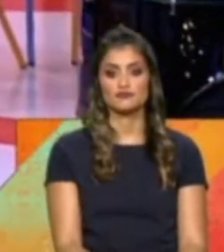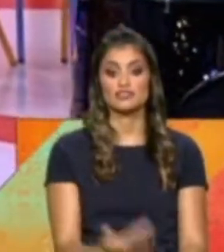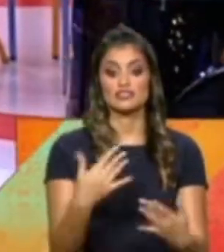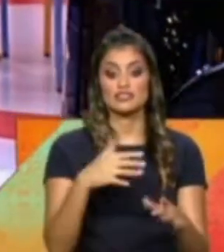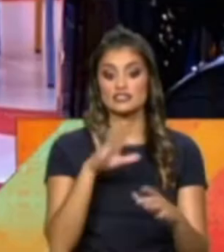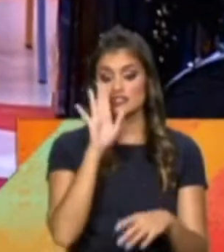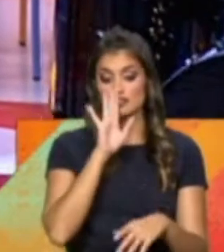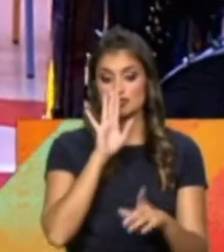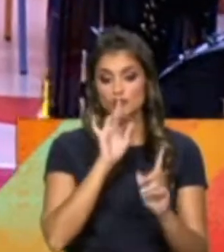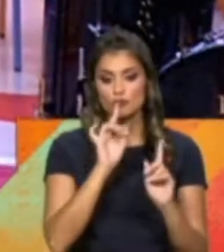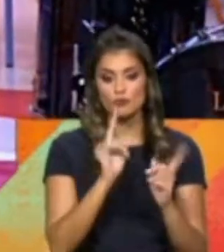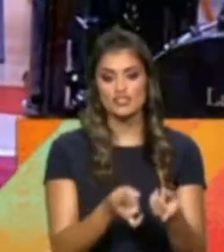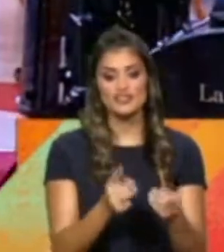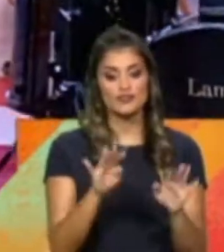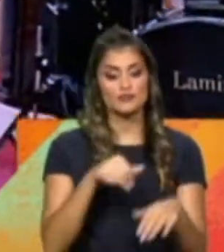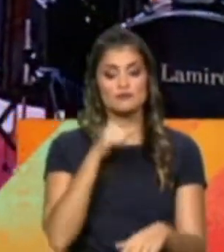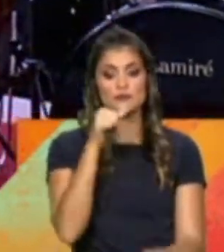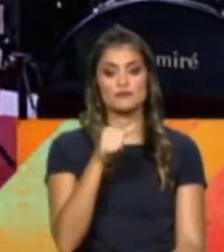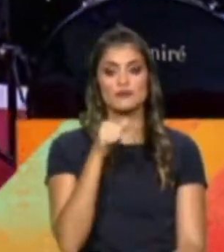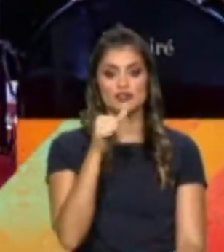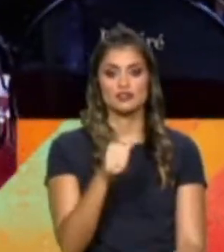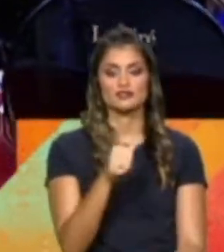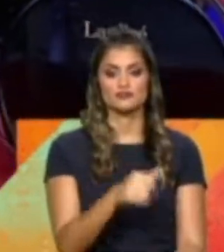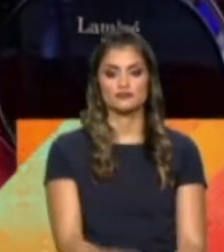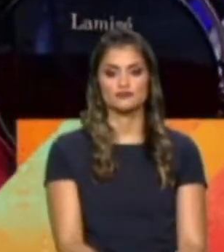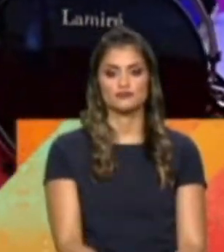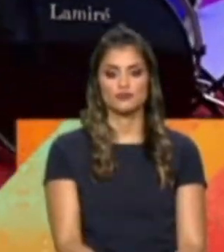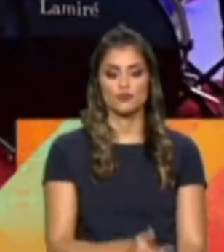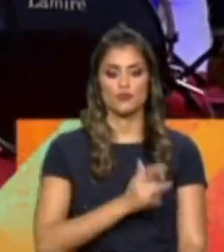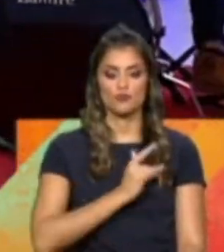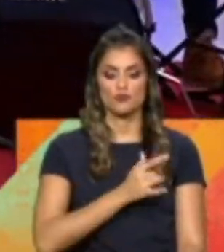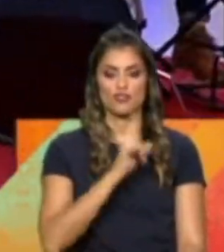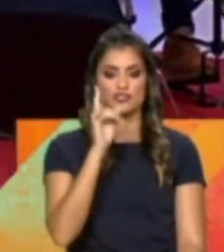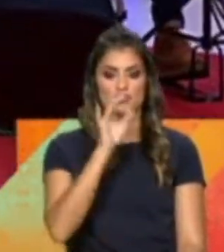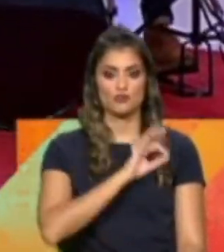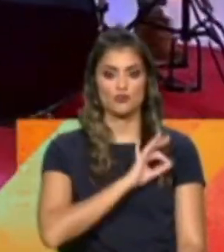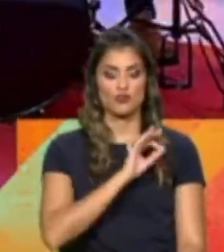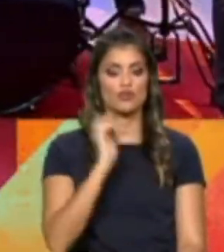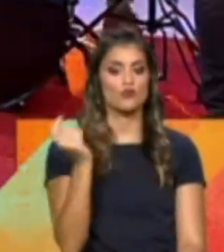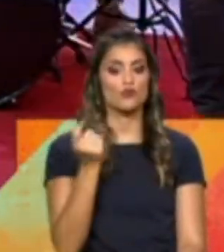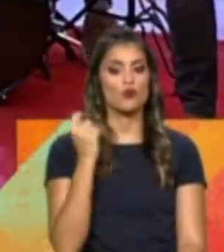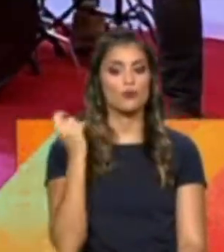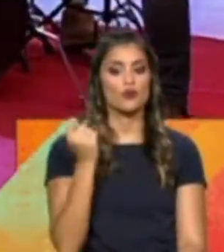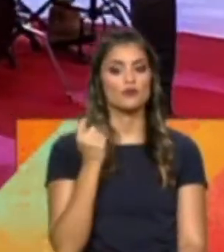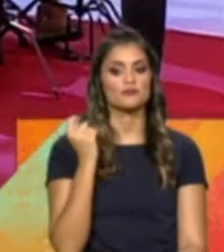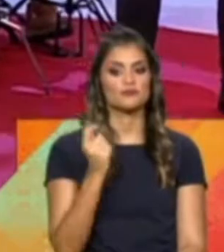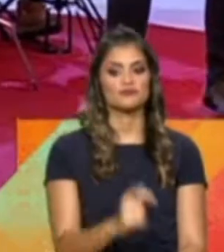começa não tem fim, o amor de dama e de cowboy.